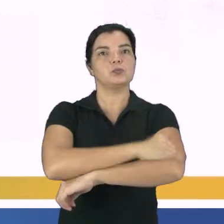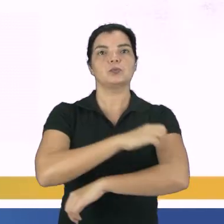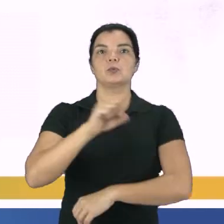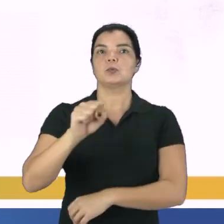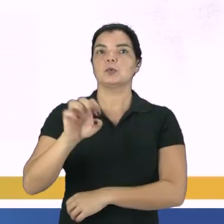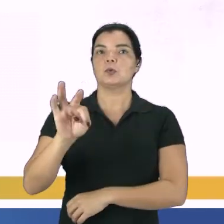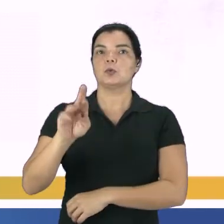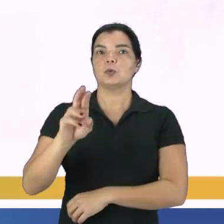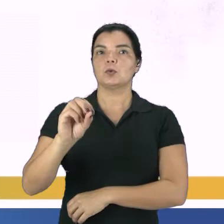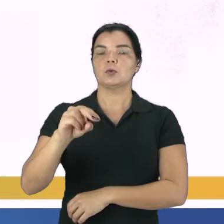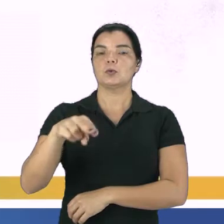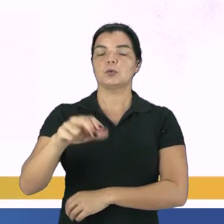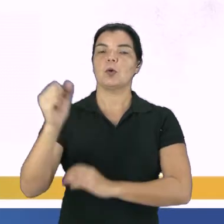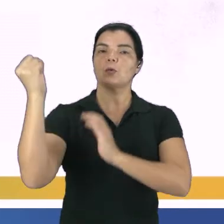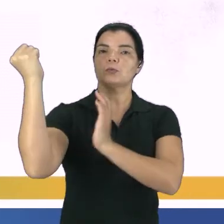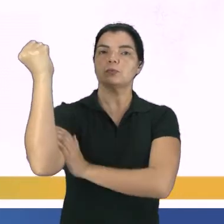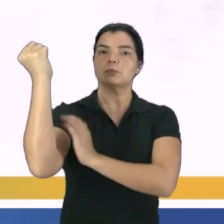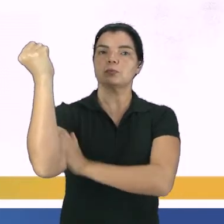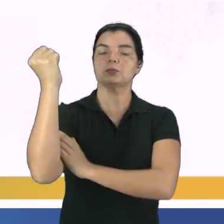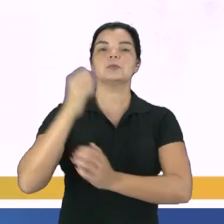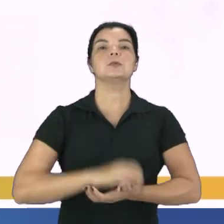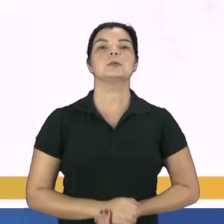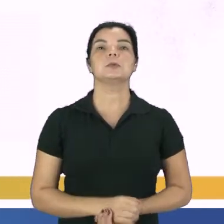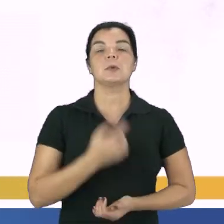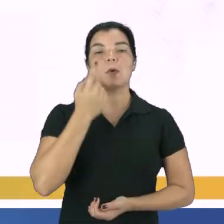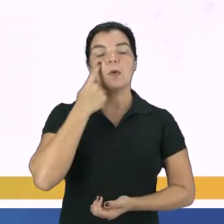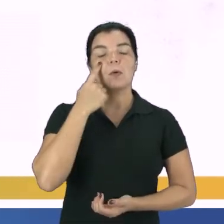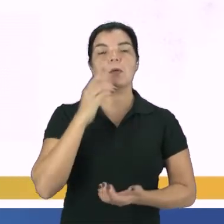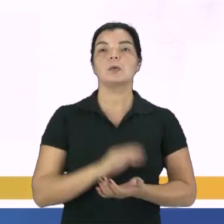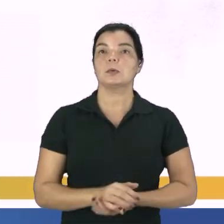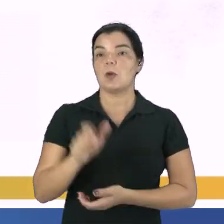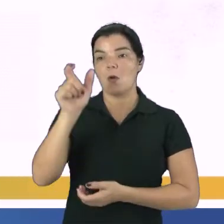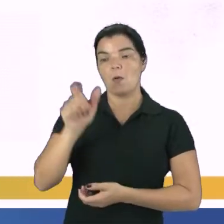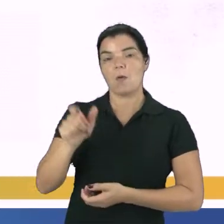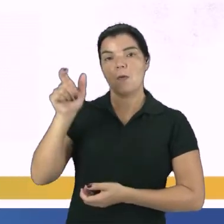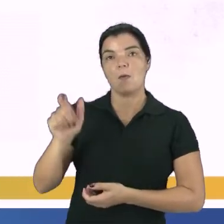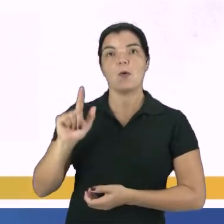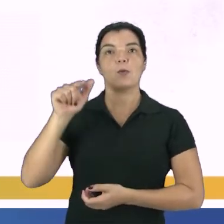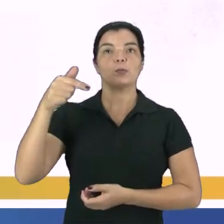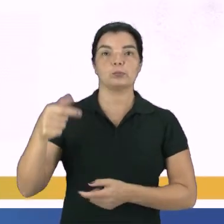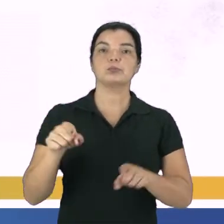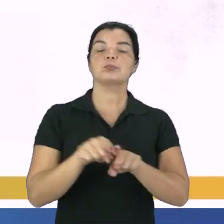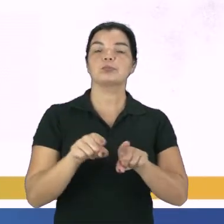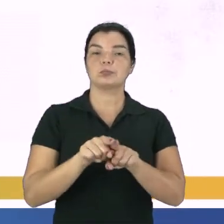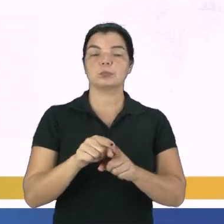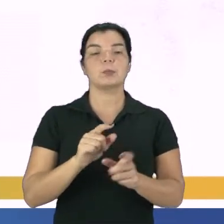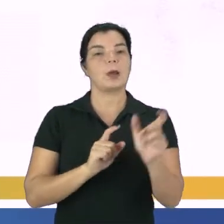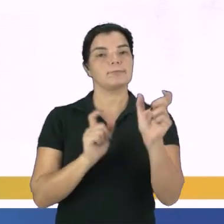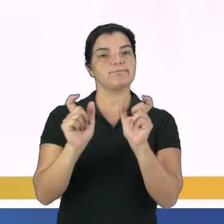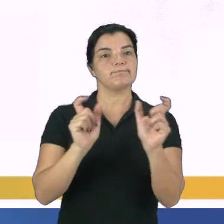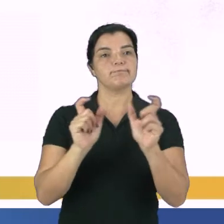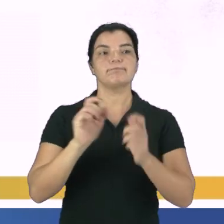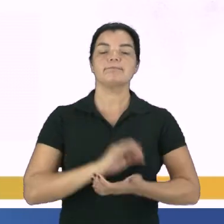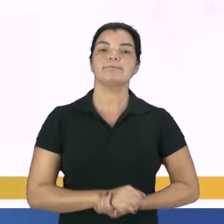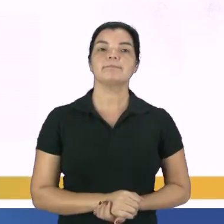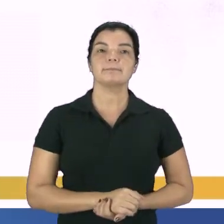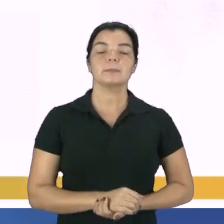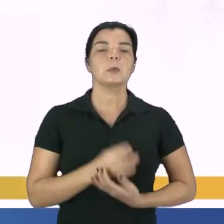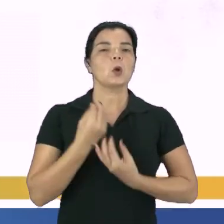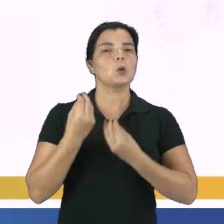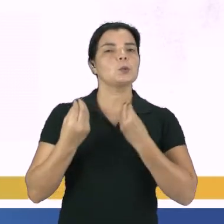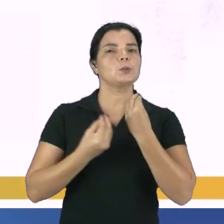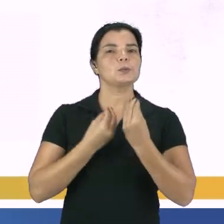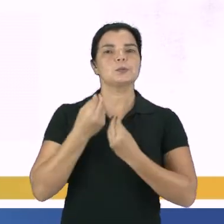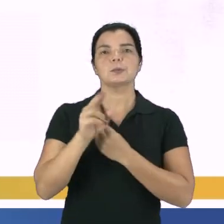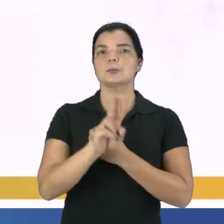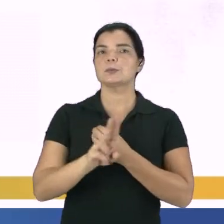strong, forte, right? Aí ao lado vocês podem observar que tem outras construções, né, para essas palavras. E aí como